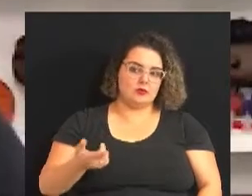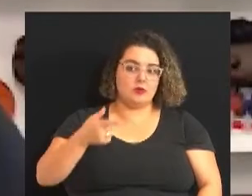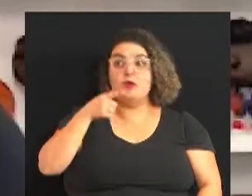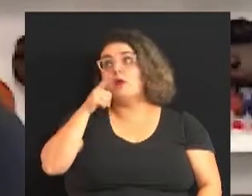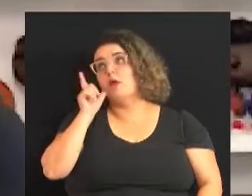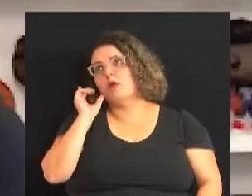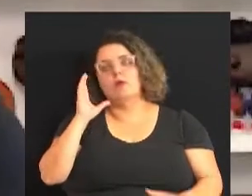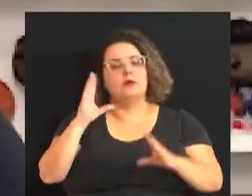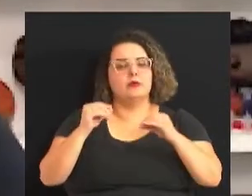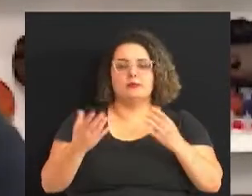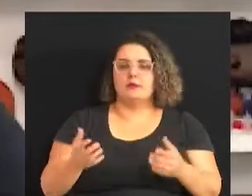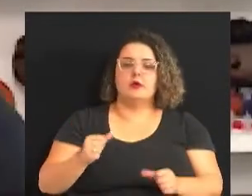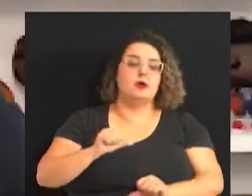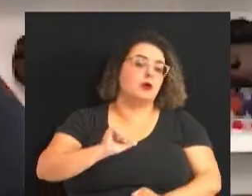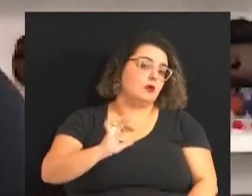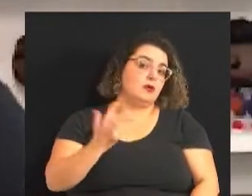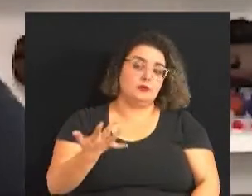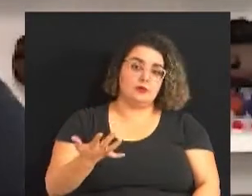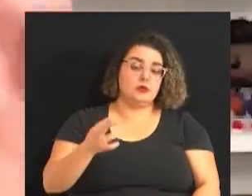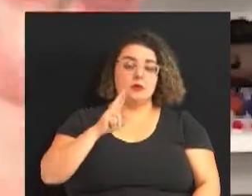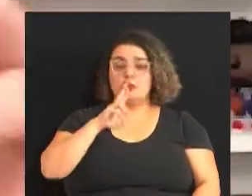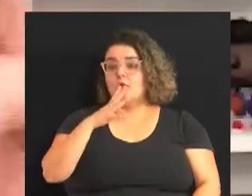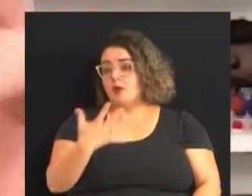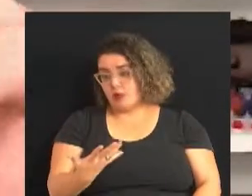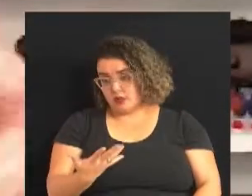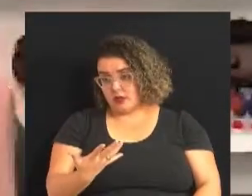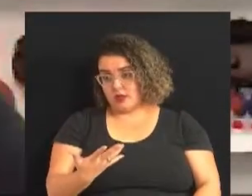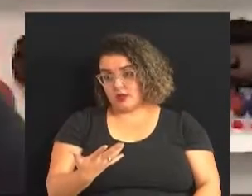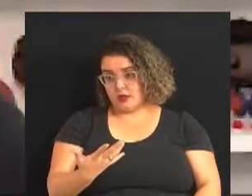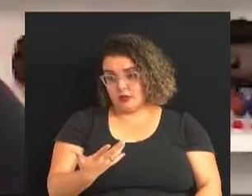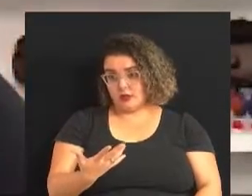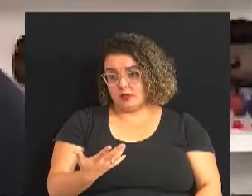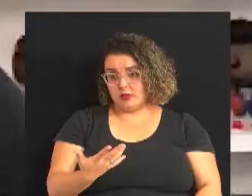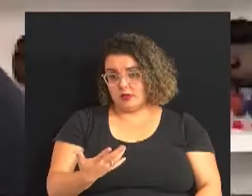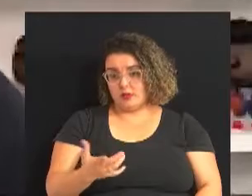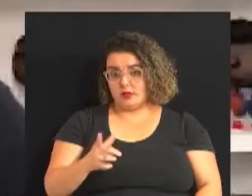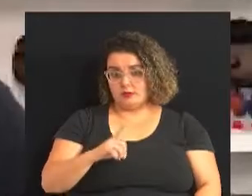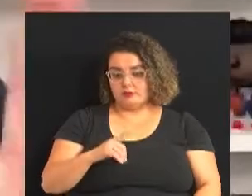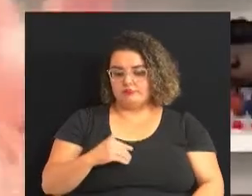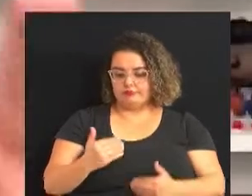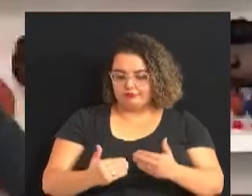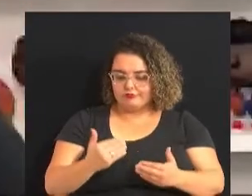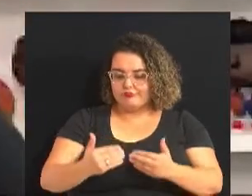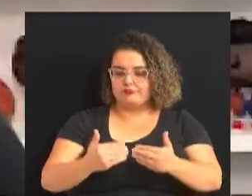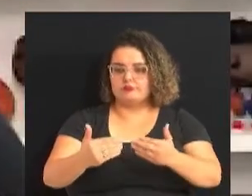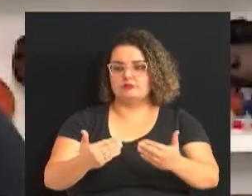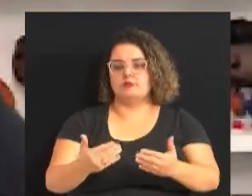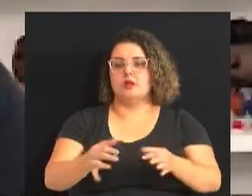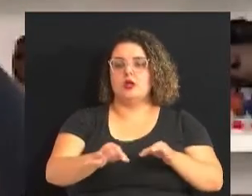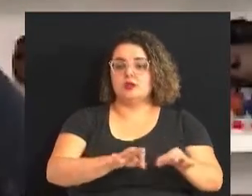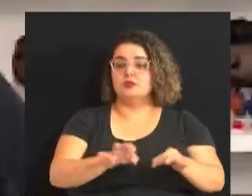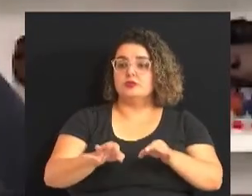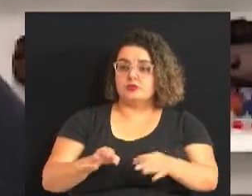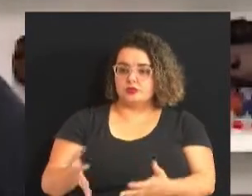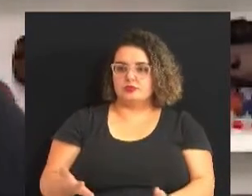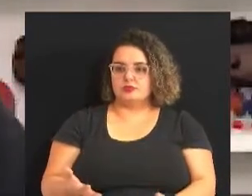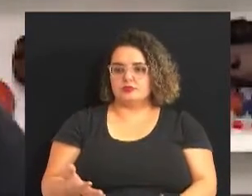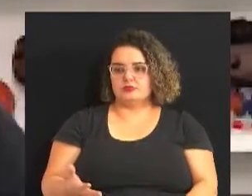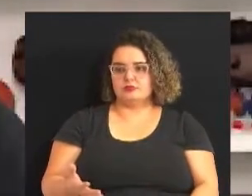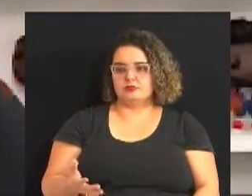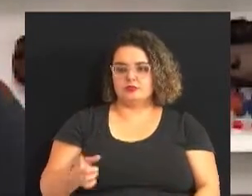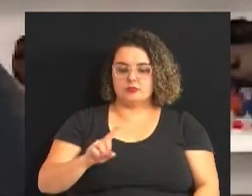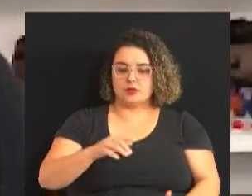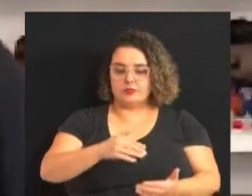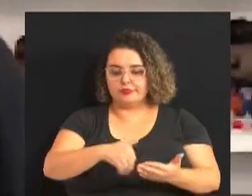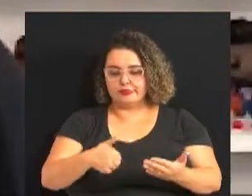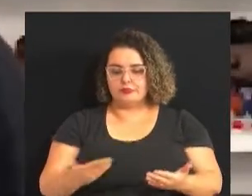assim, acontece muito. Às vezes o resultado traz a manutenção de um projeto que às vezes não esconde, né?